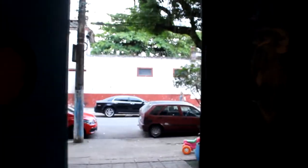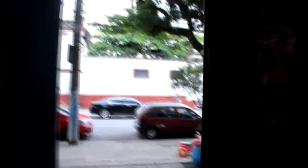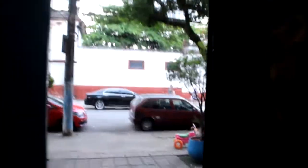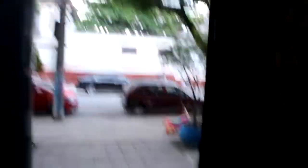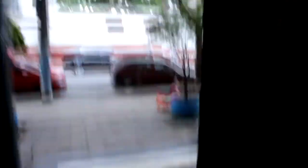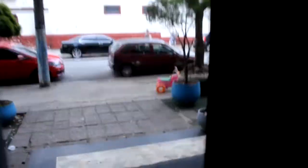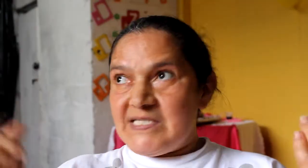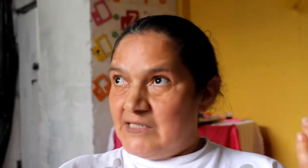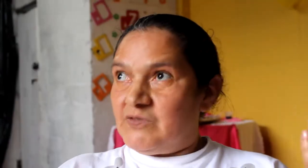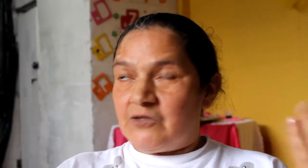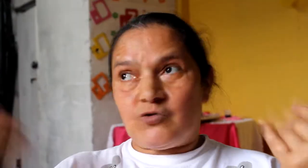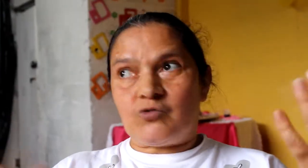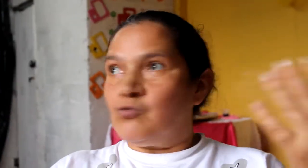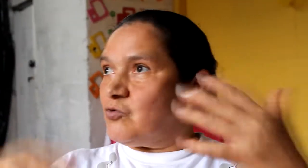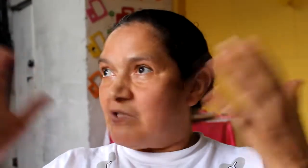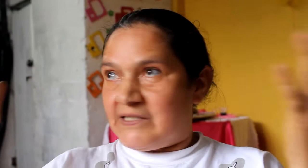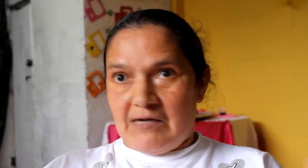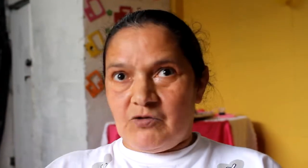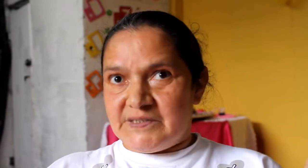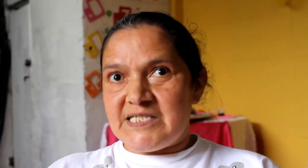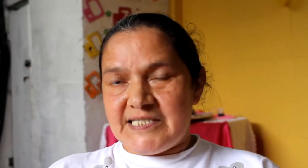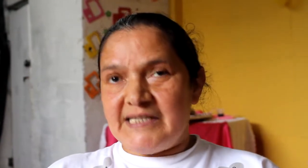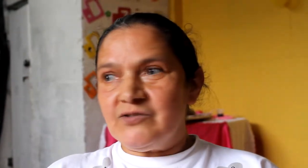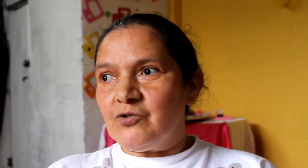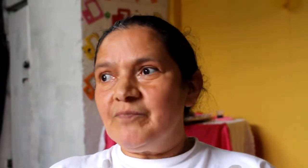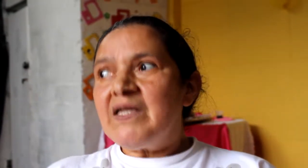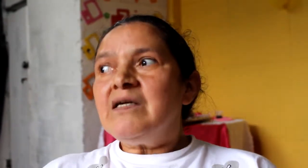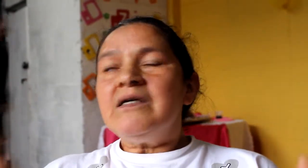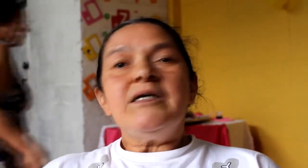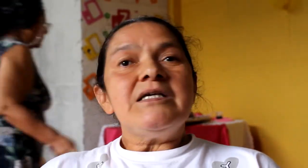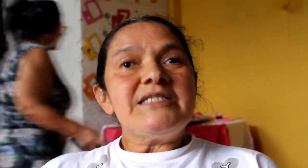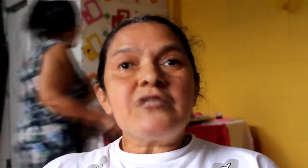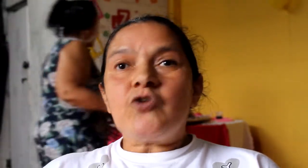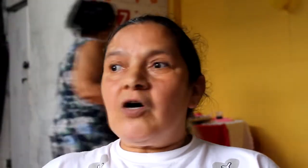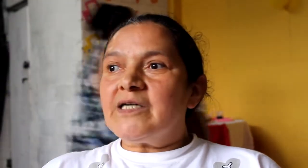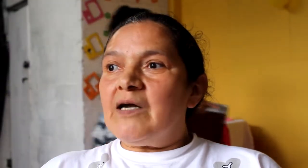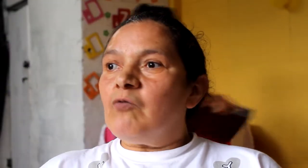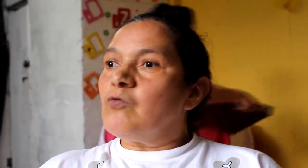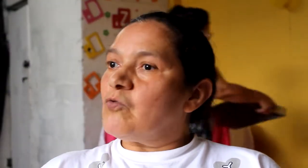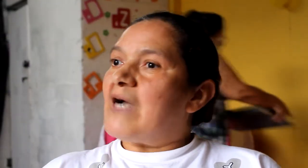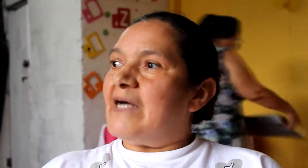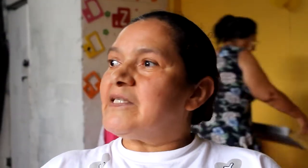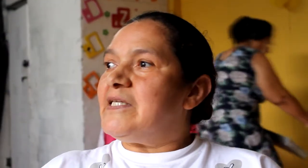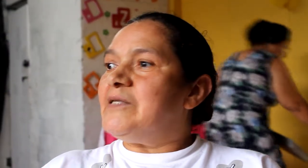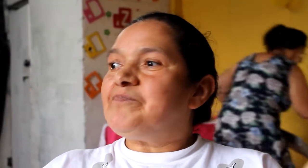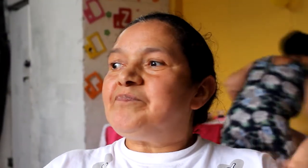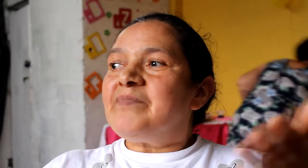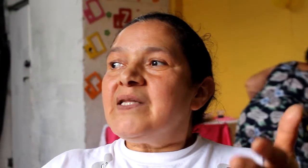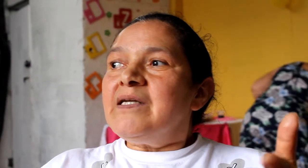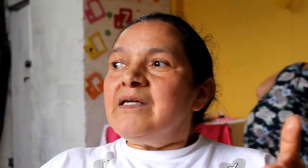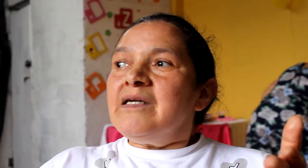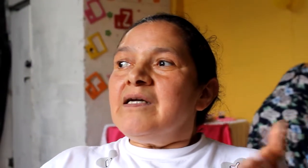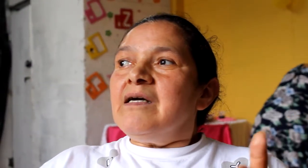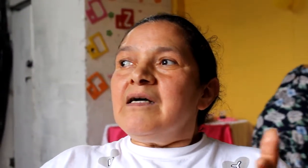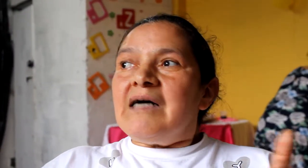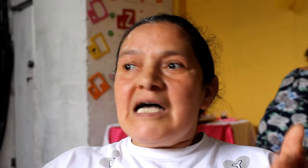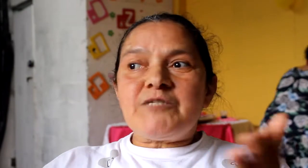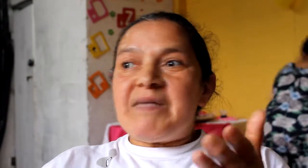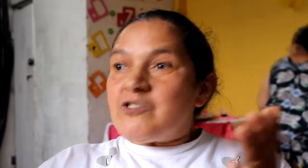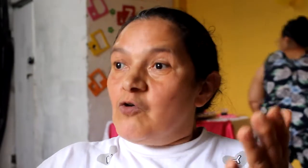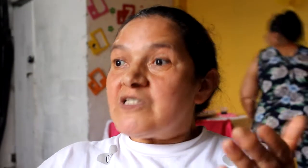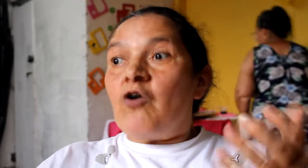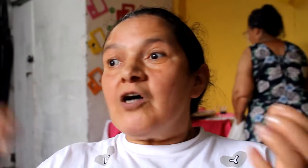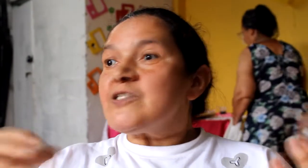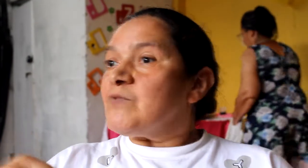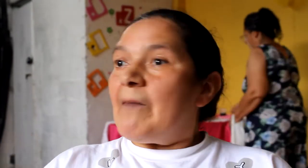que pela situação de tudo que está acontecendo, se torna um lugar que